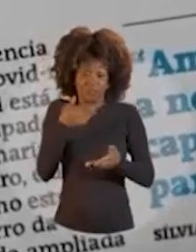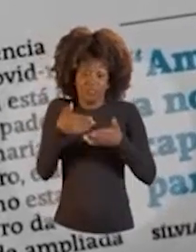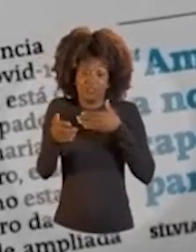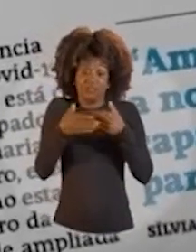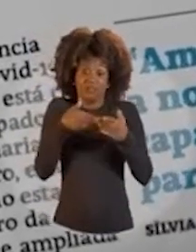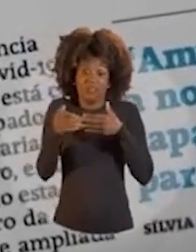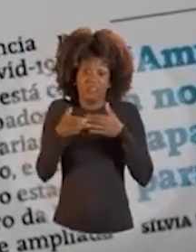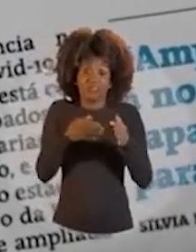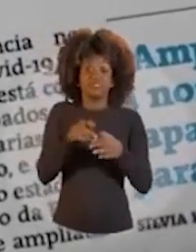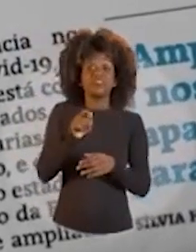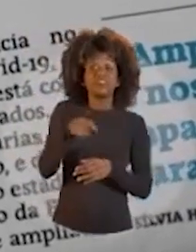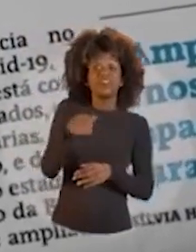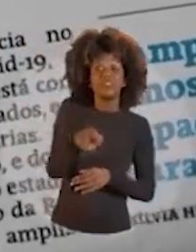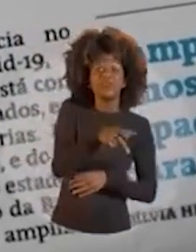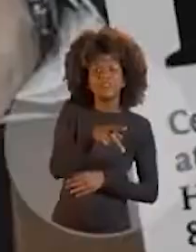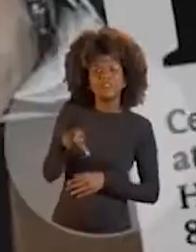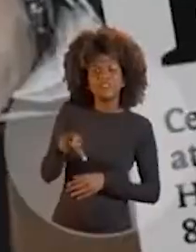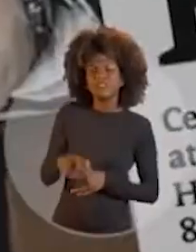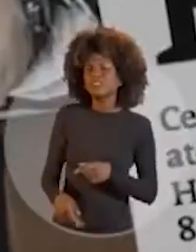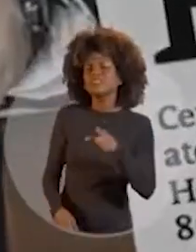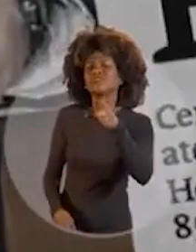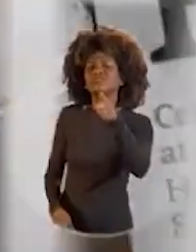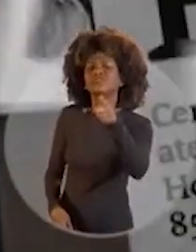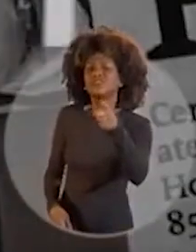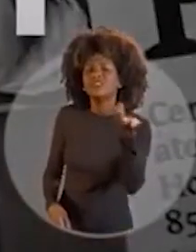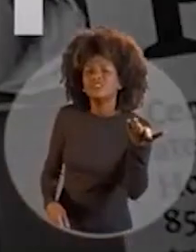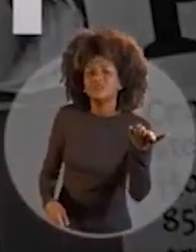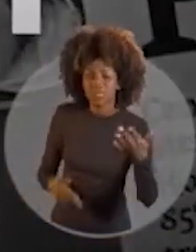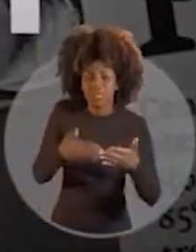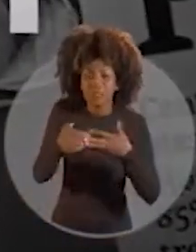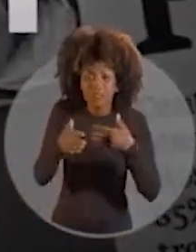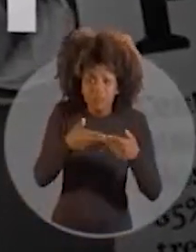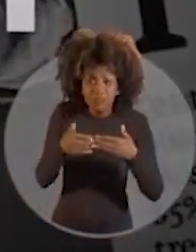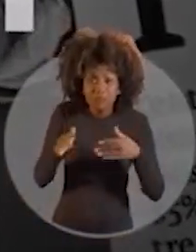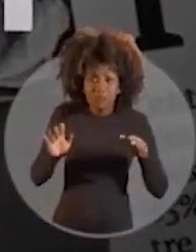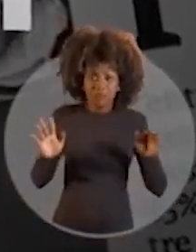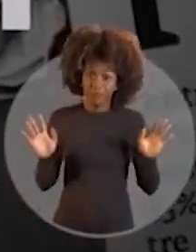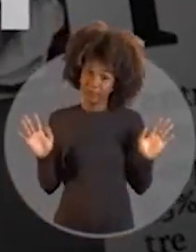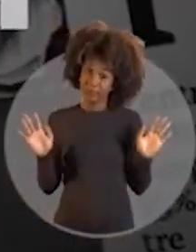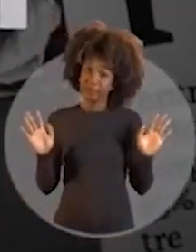vai ser presidente. E para você, tanto faz?